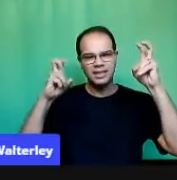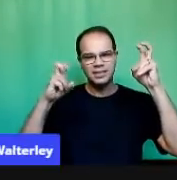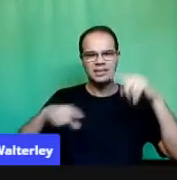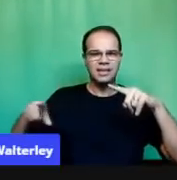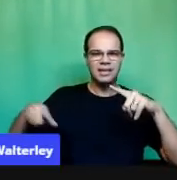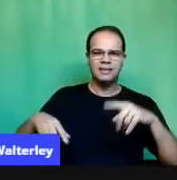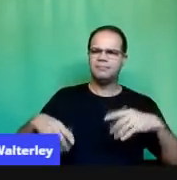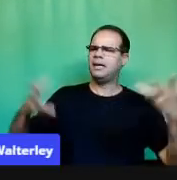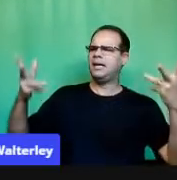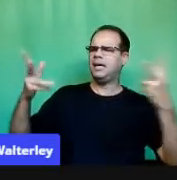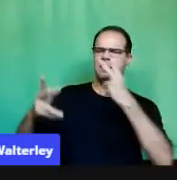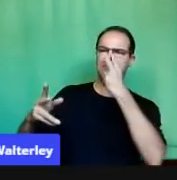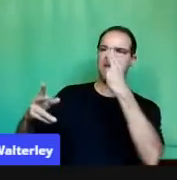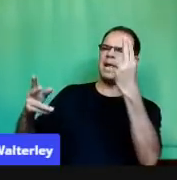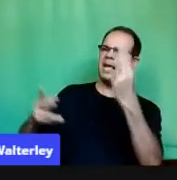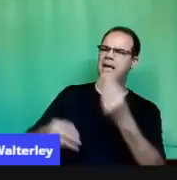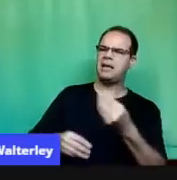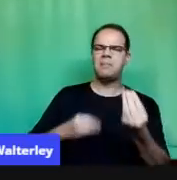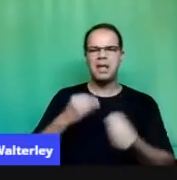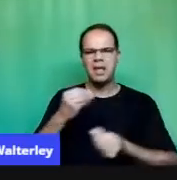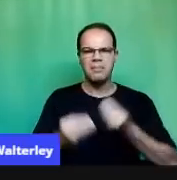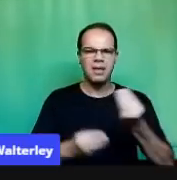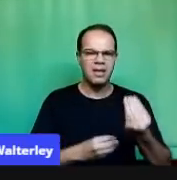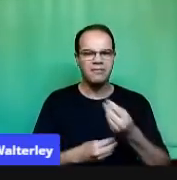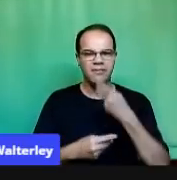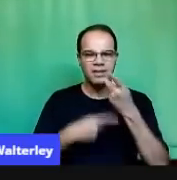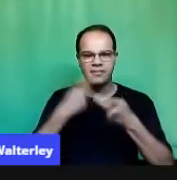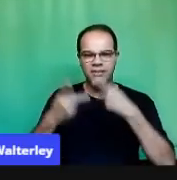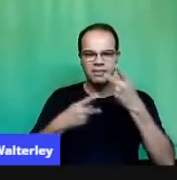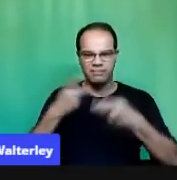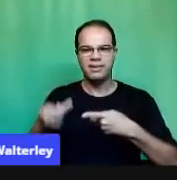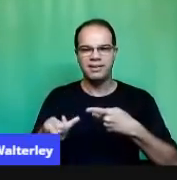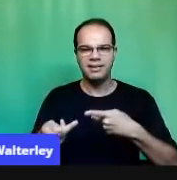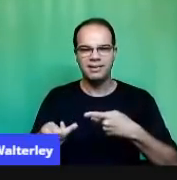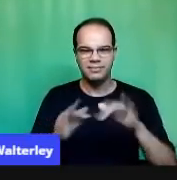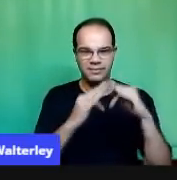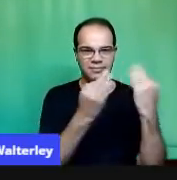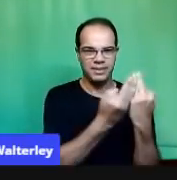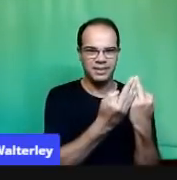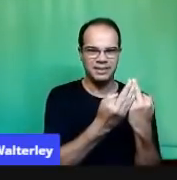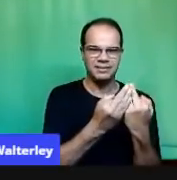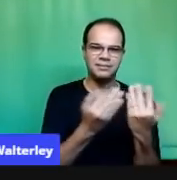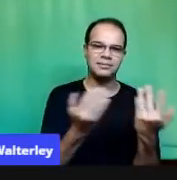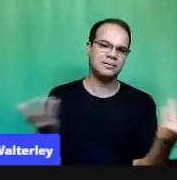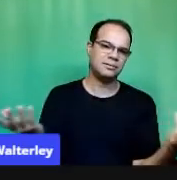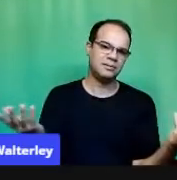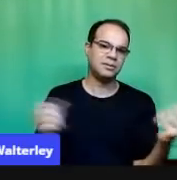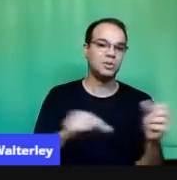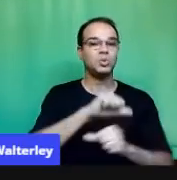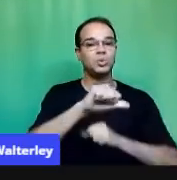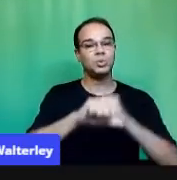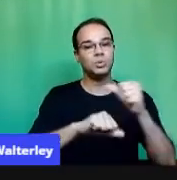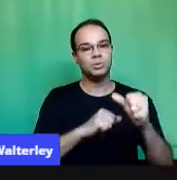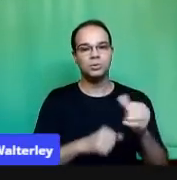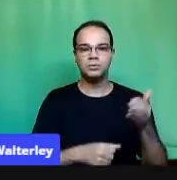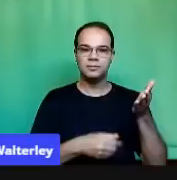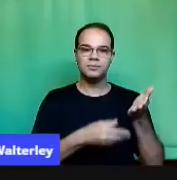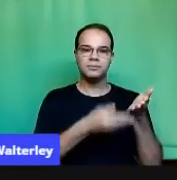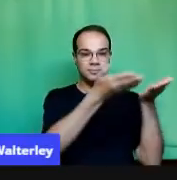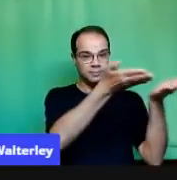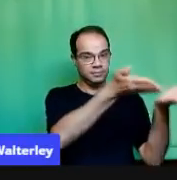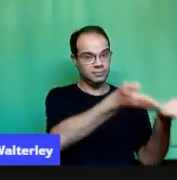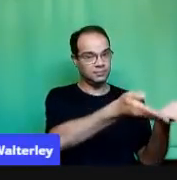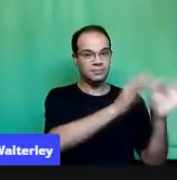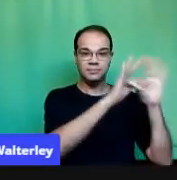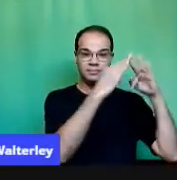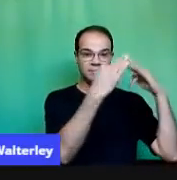fazendo arte, que nós já colocamos, eles vão surgir dentro dessa casa, que a